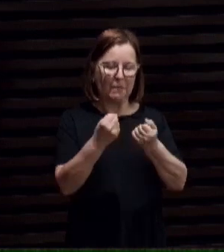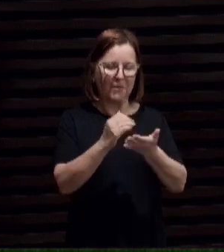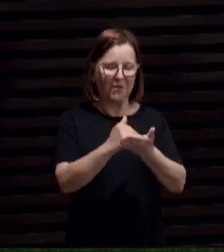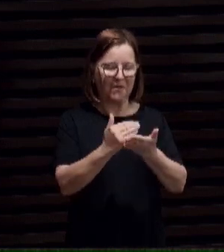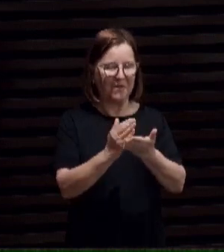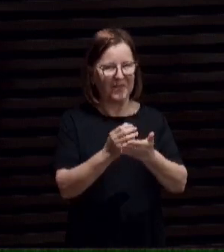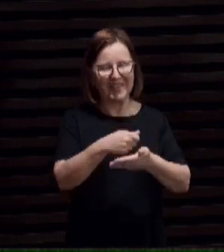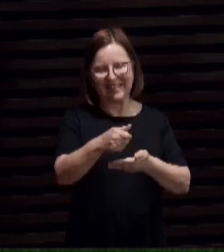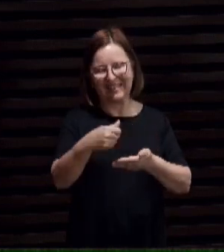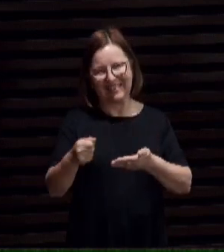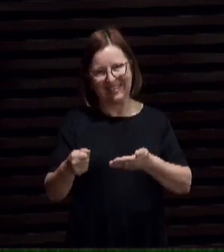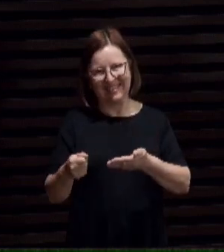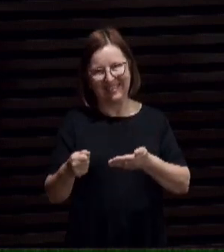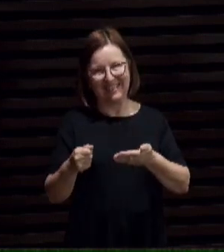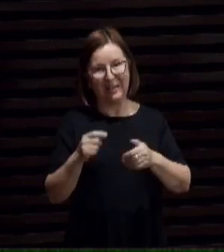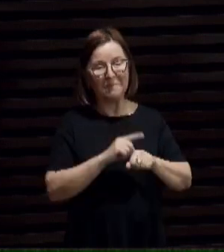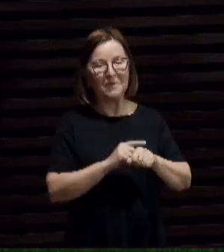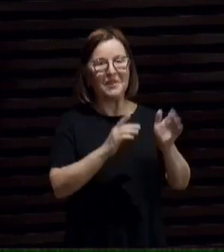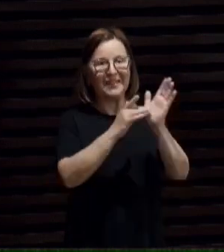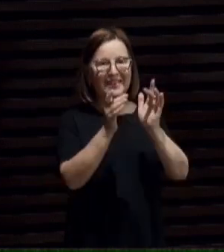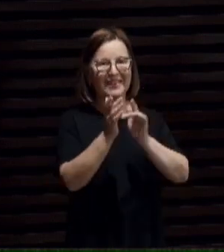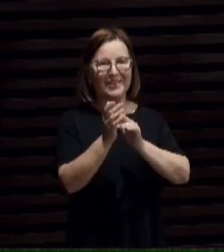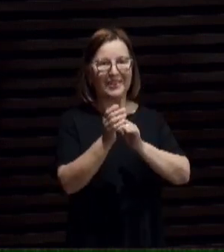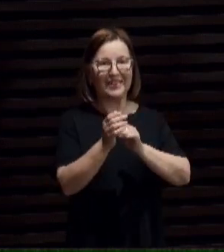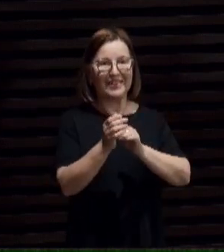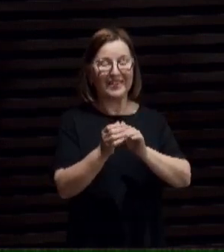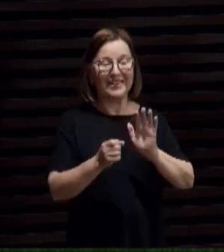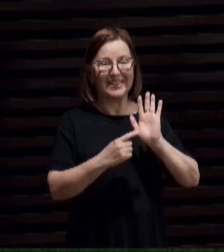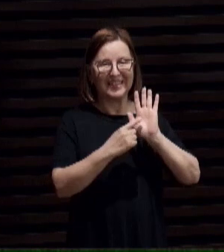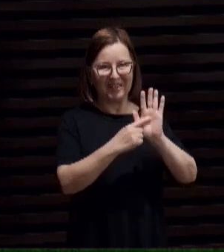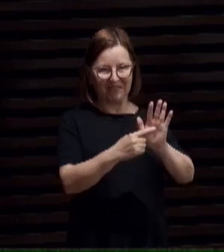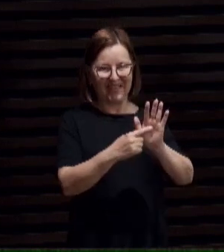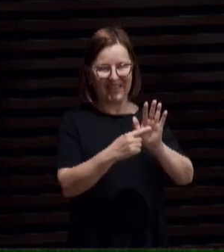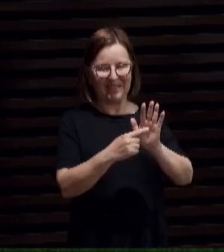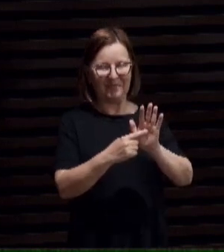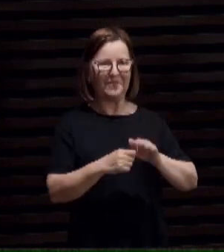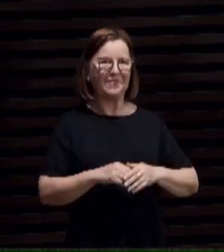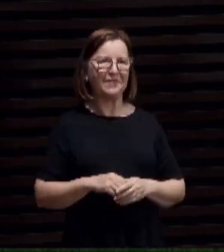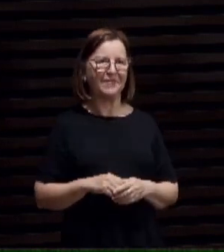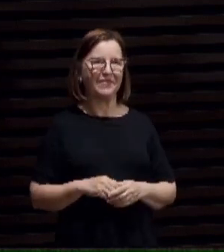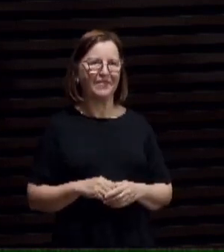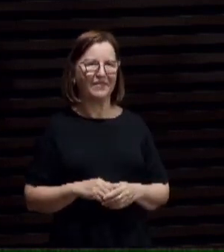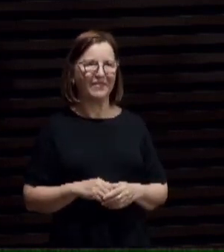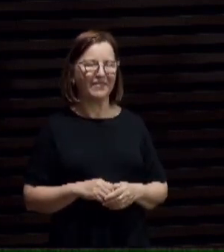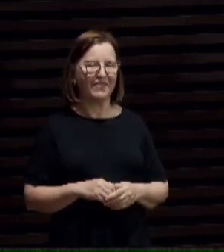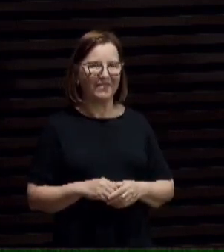É onde ele vai se revelar com mais identidade. Aquela coisa da